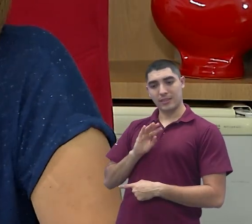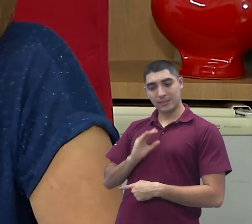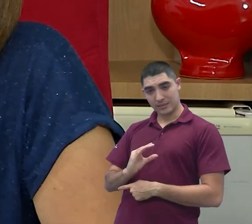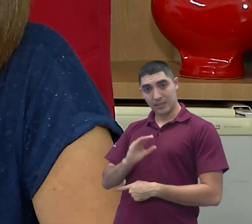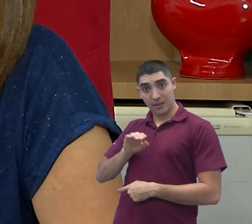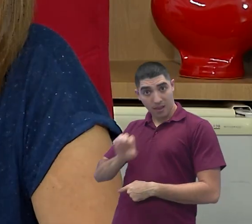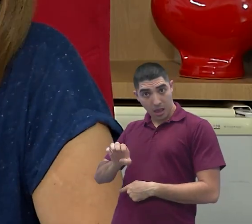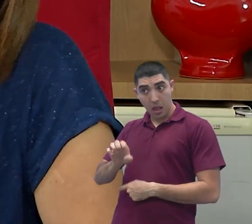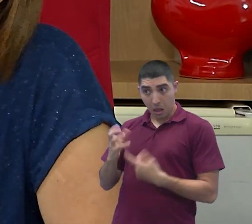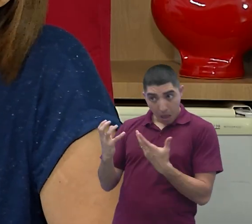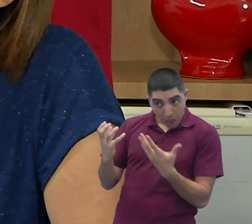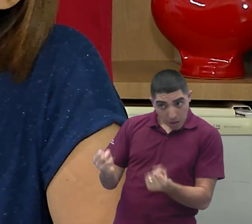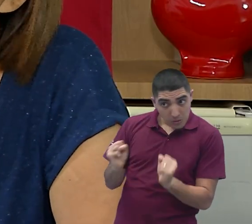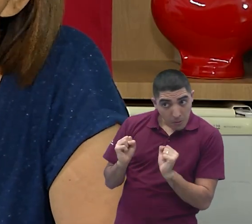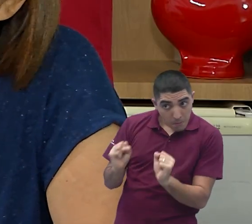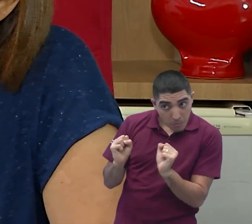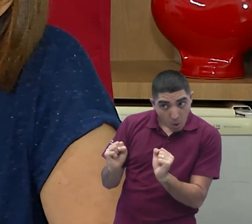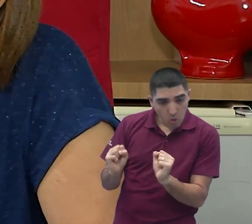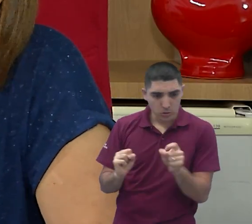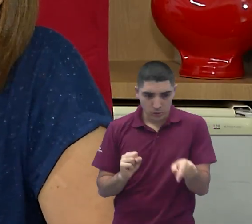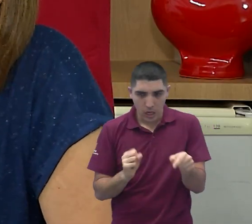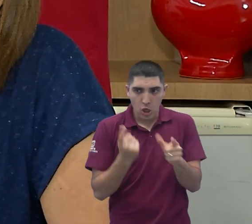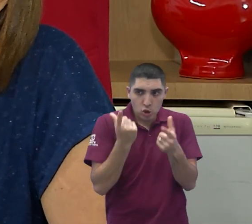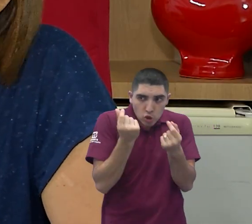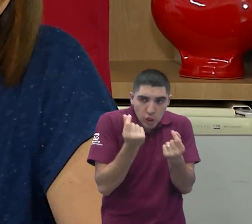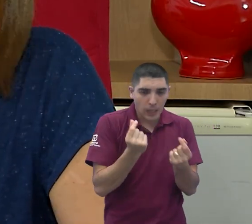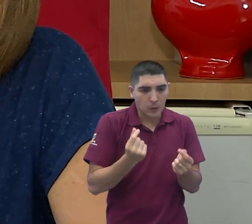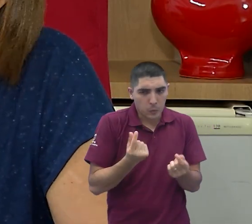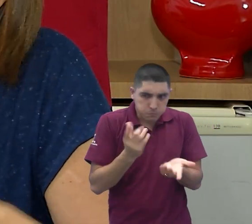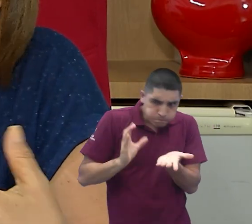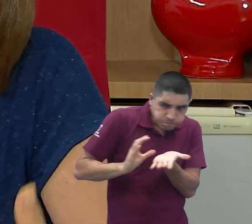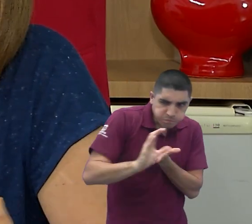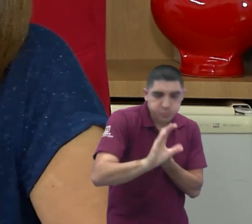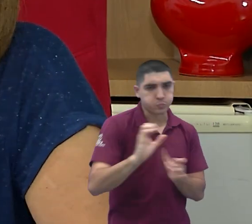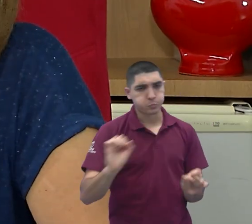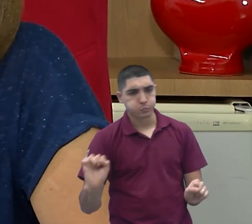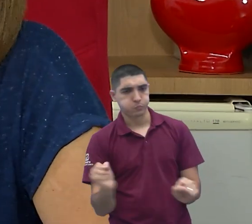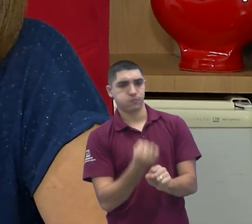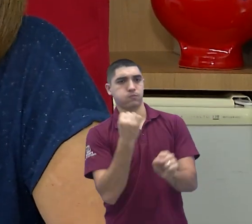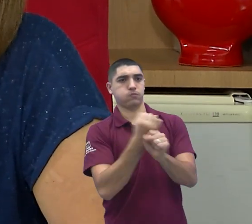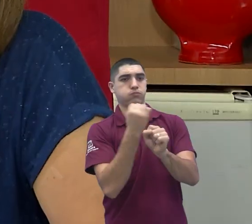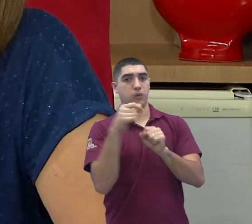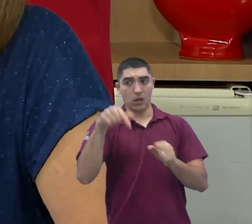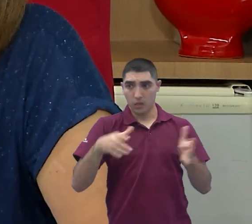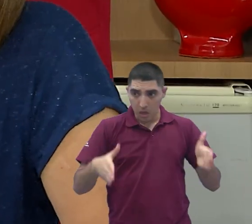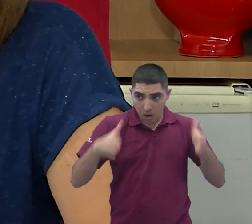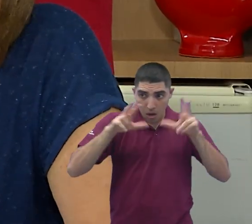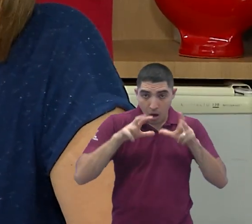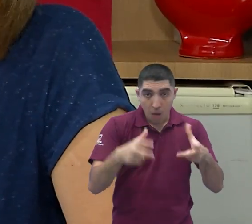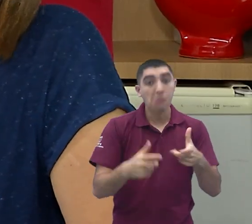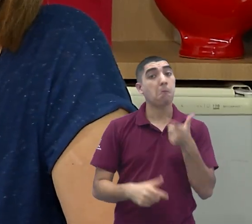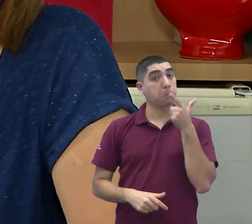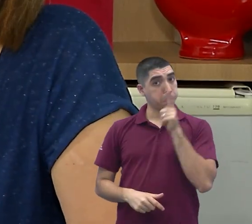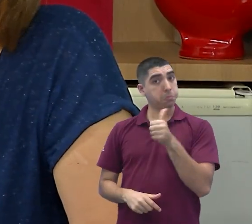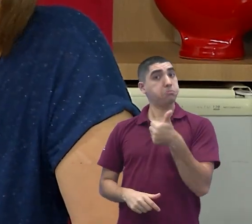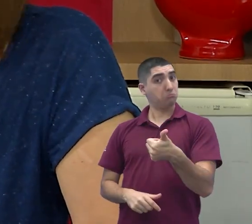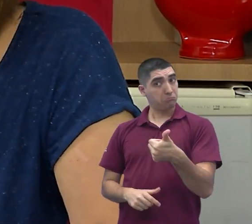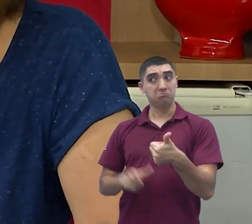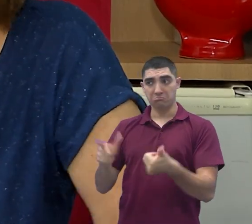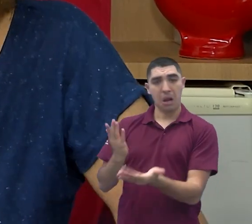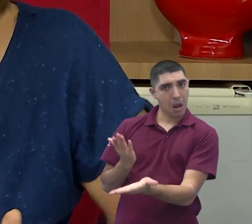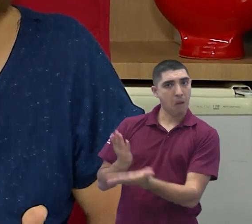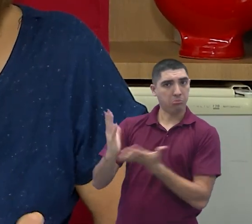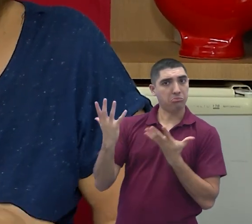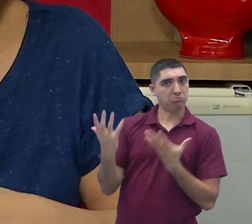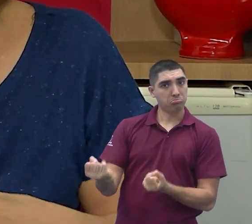do Tribunal de Contas para as contas e todo o espaço que foi construído. E